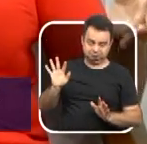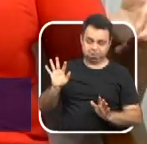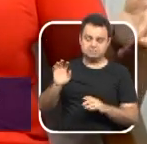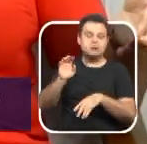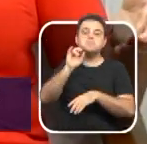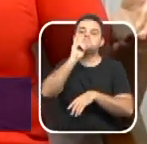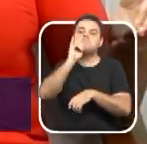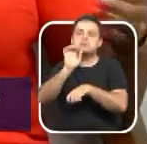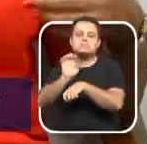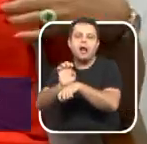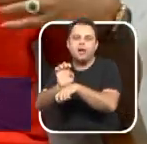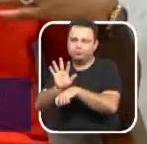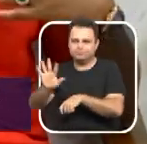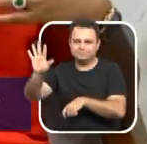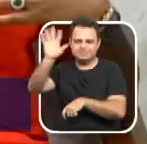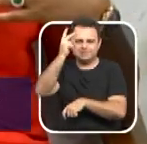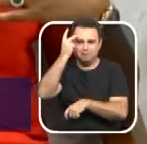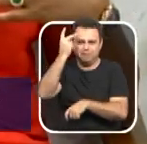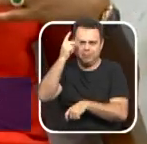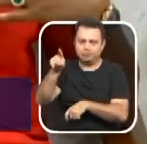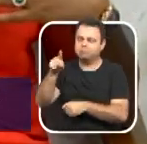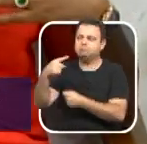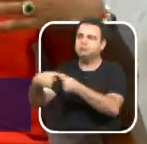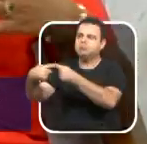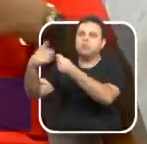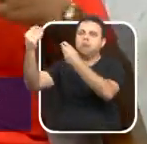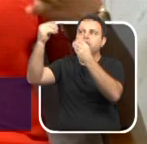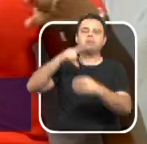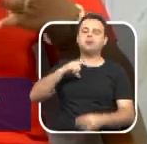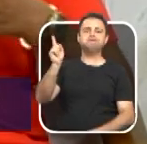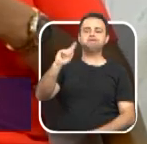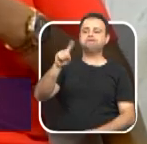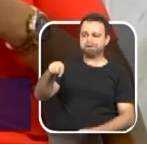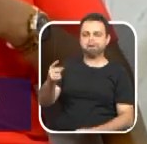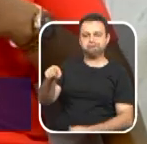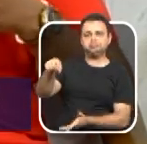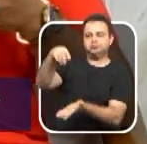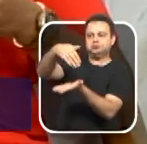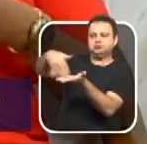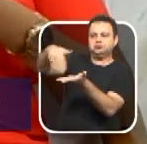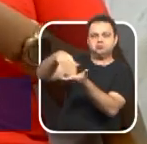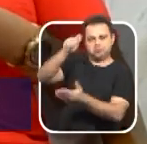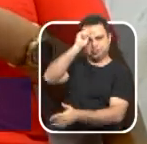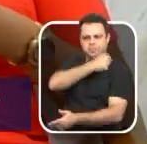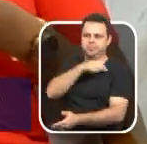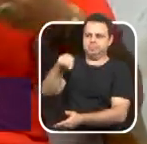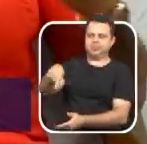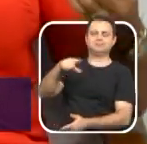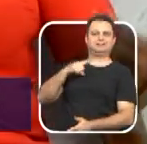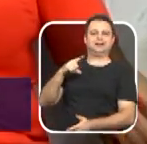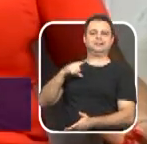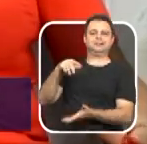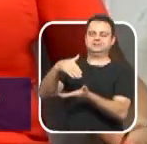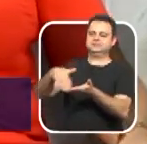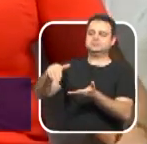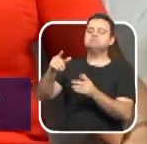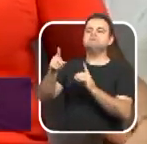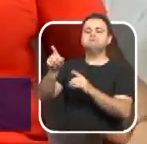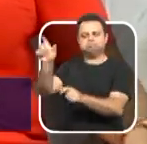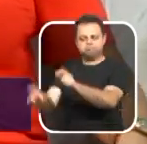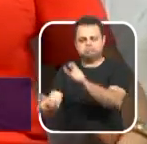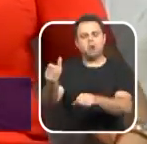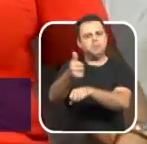profissionais qualificados ali para dar atendimento a essas mulheres que querem romper o ciclo da violência. Então, por que não amplificar os serviços,